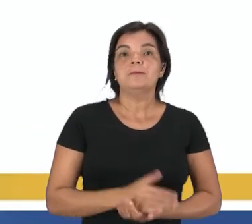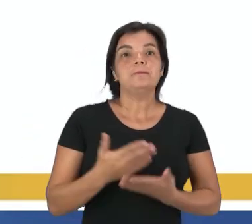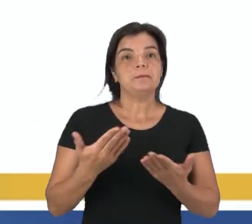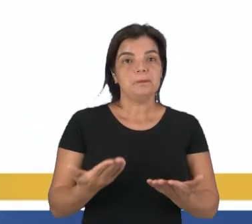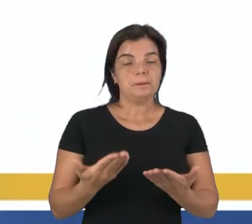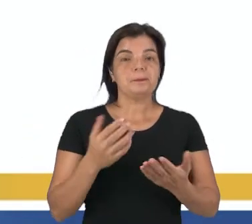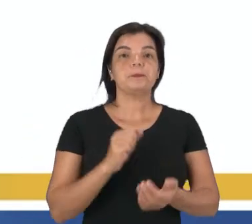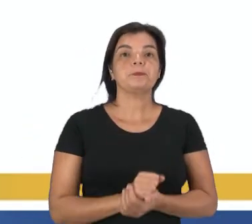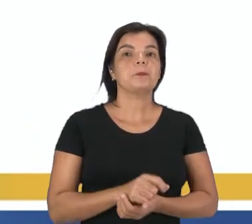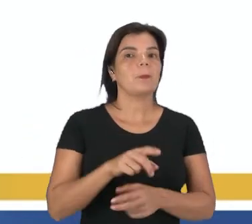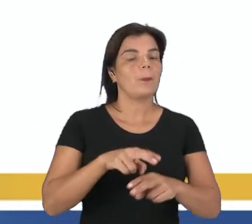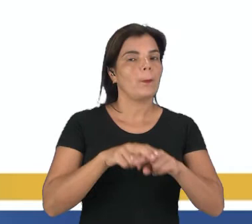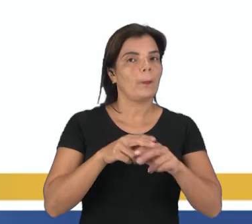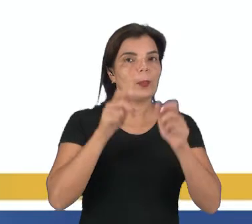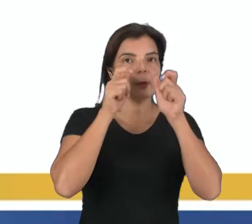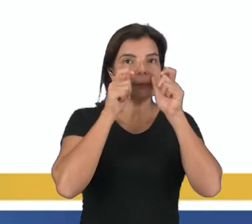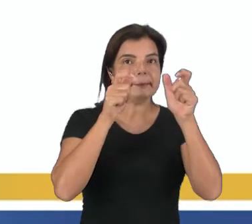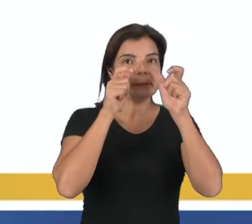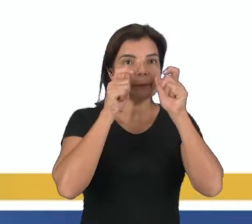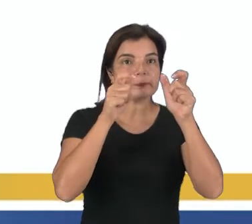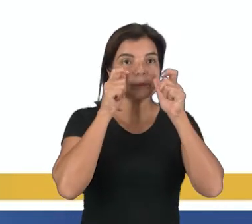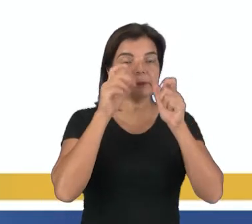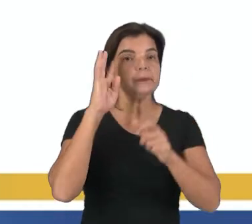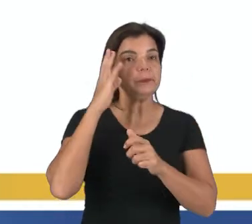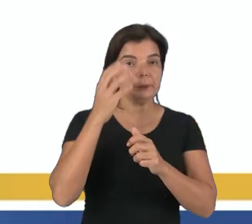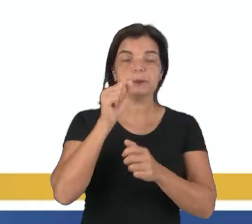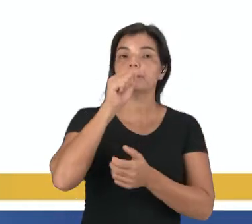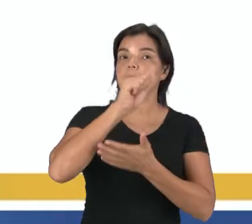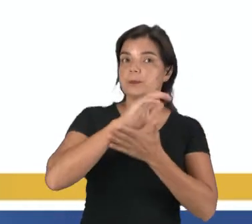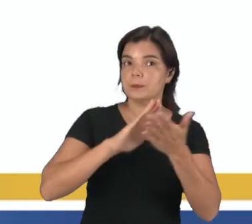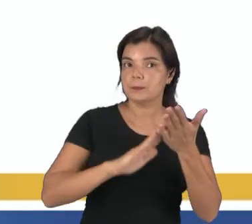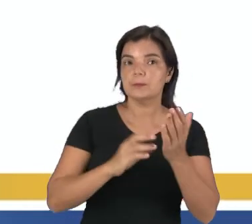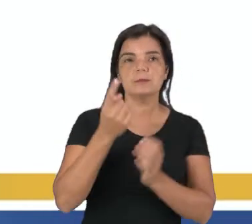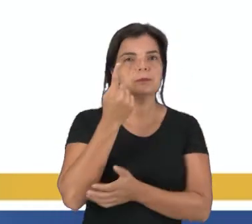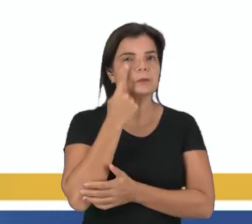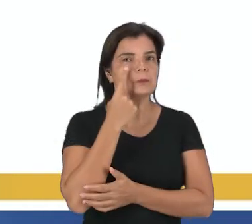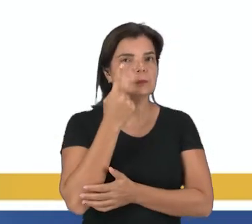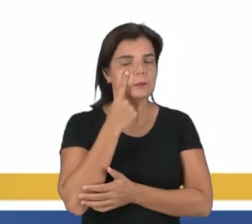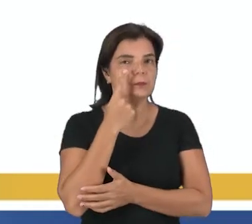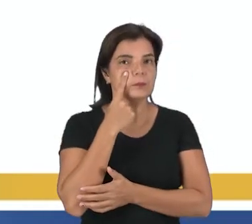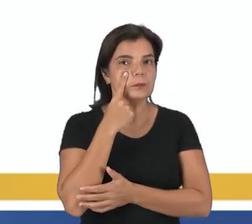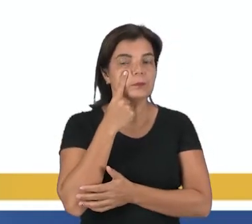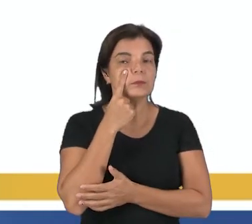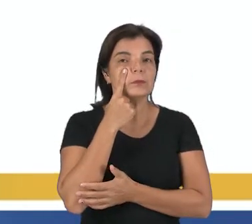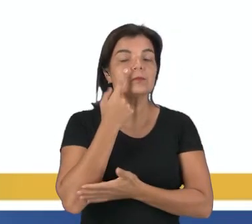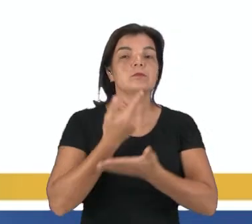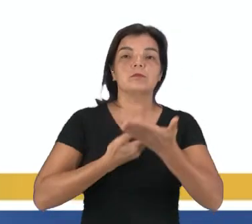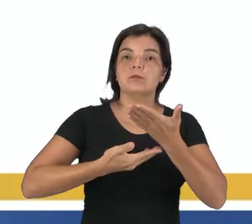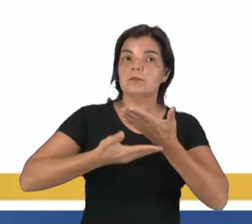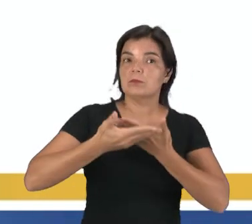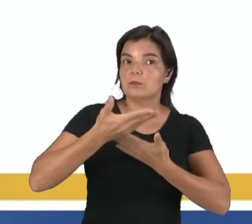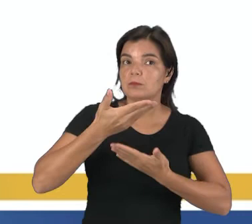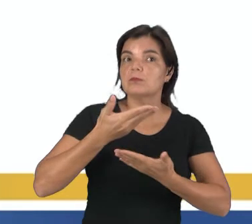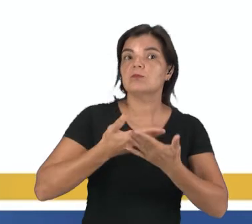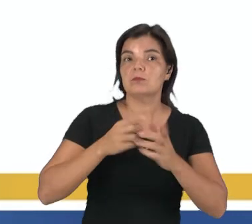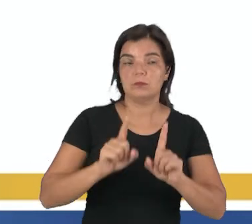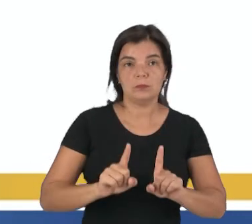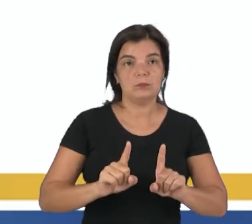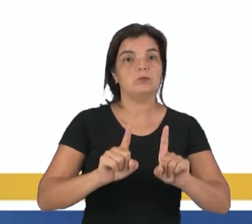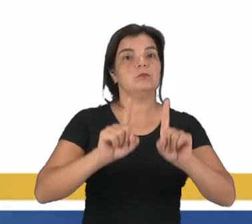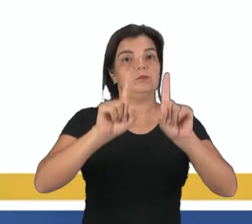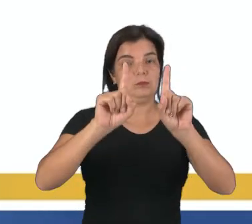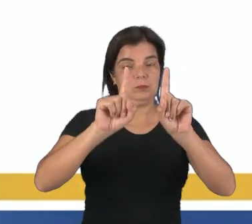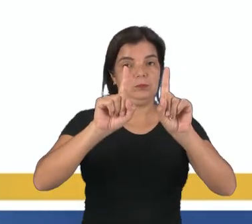proporção. Então, por isso, preste muita atenção. Antes de resolver um problema, certifique-se de que as grandezas envolvidas são,